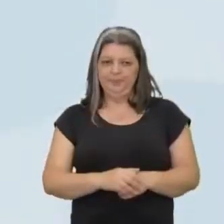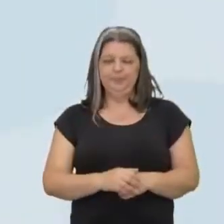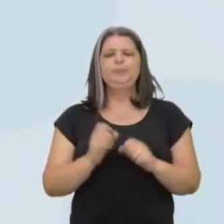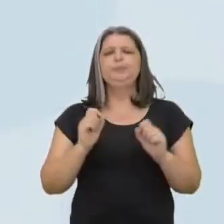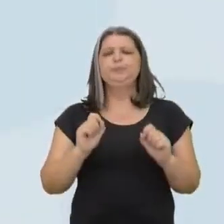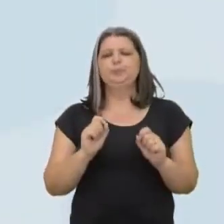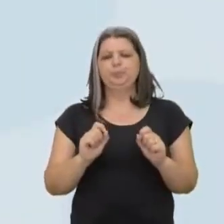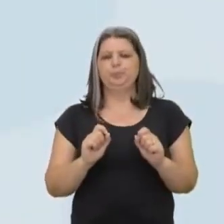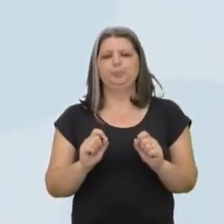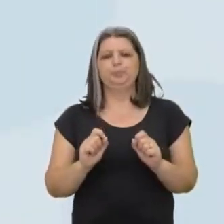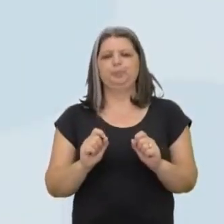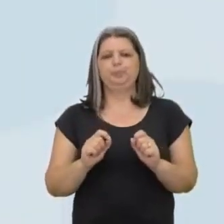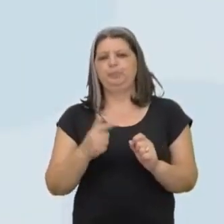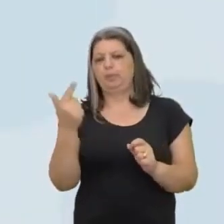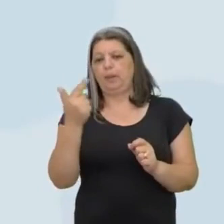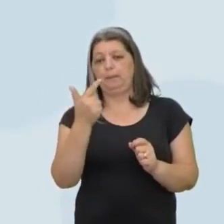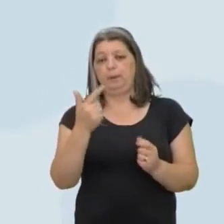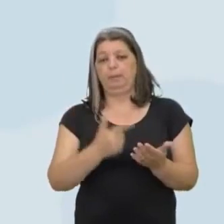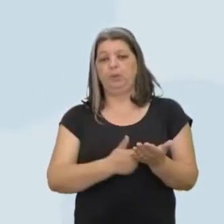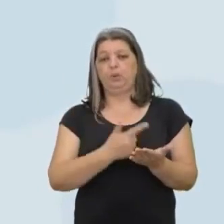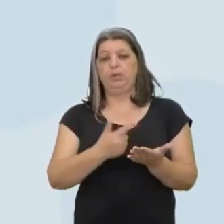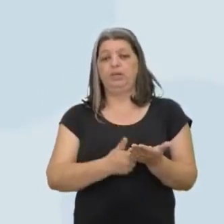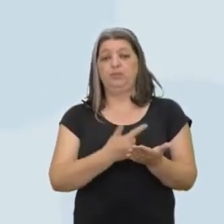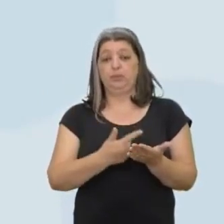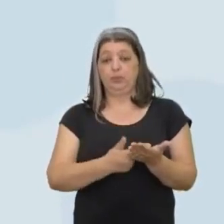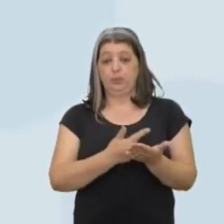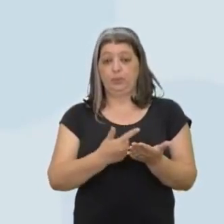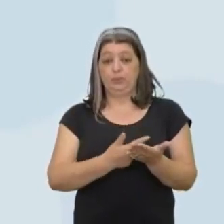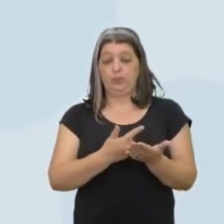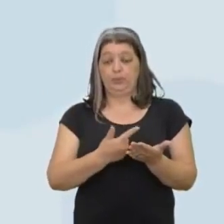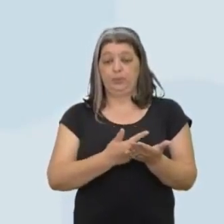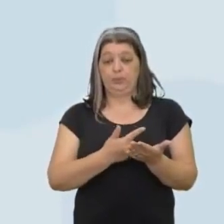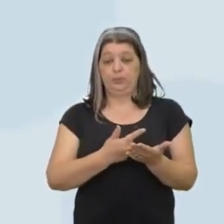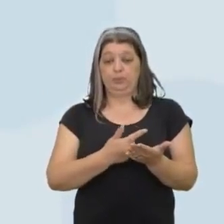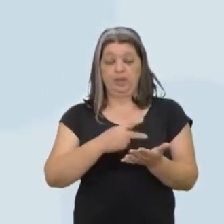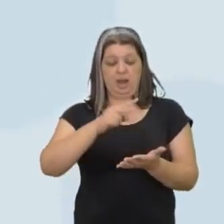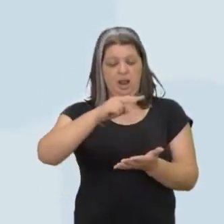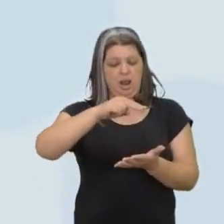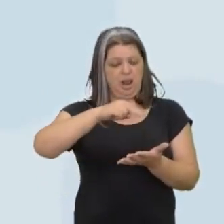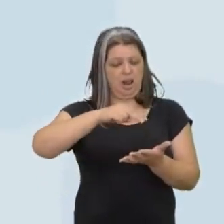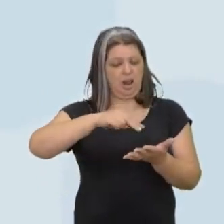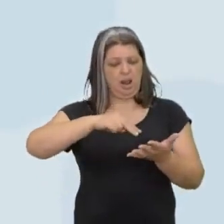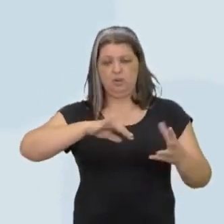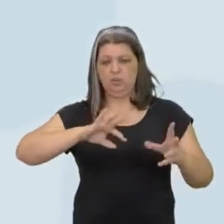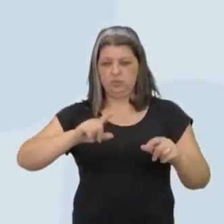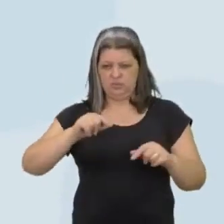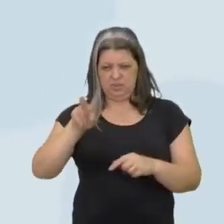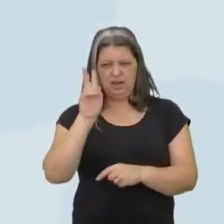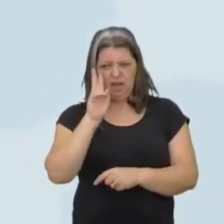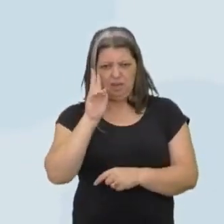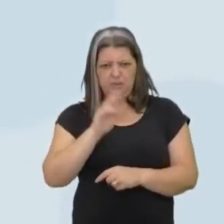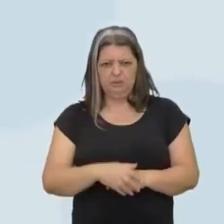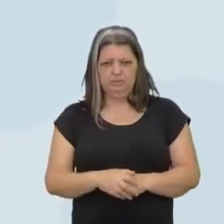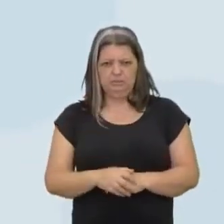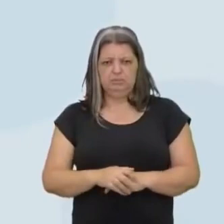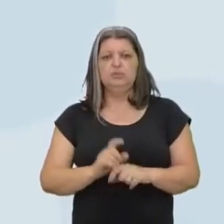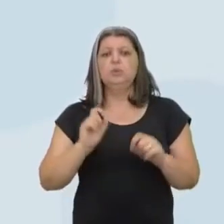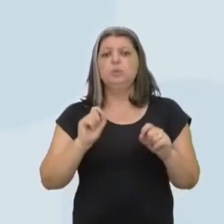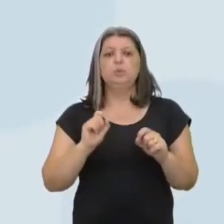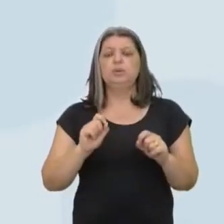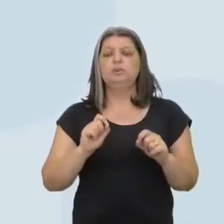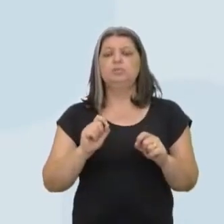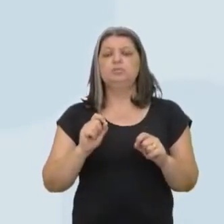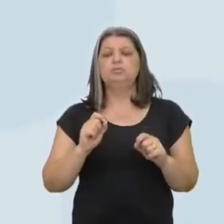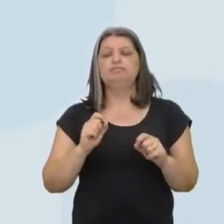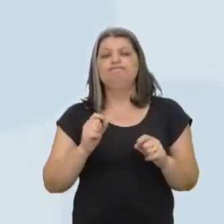Qual foi o seu primeiro livro lido na íntegra? Você se lembra? Quais são as